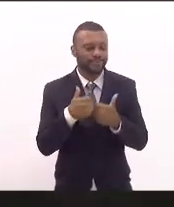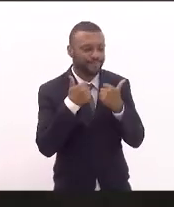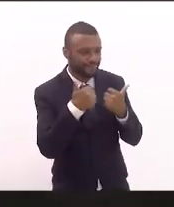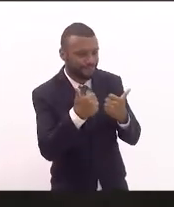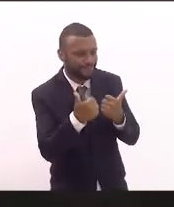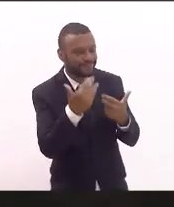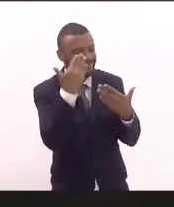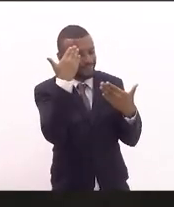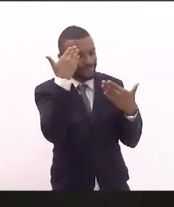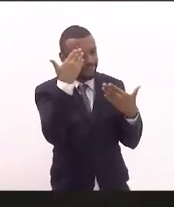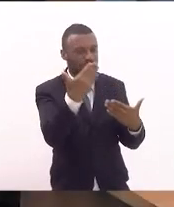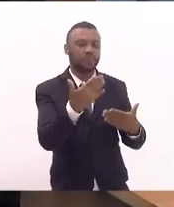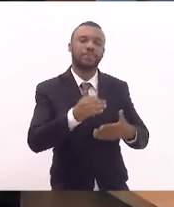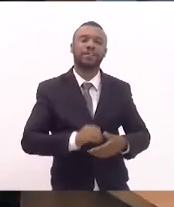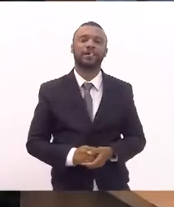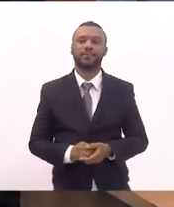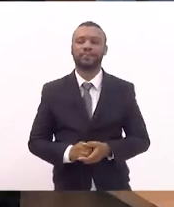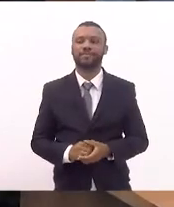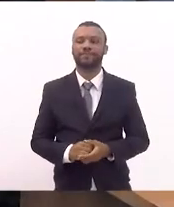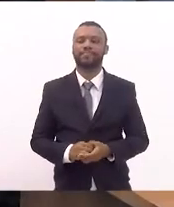muito, muito obrigado.